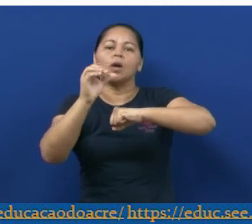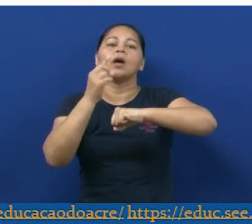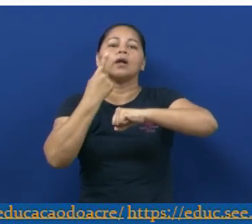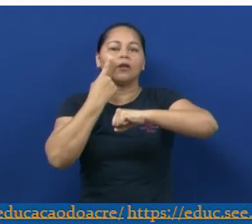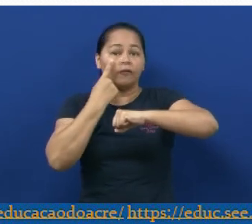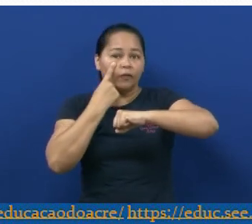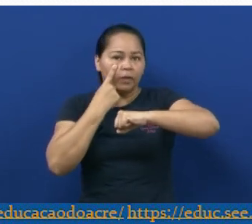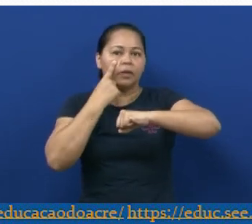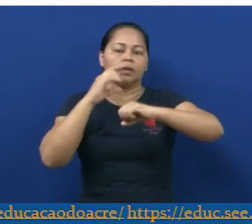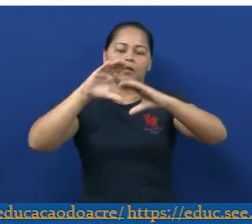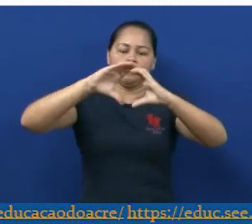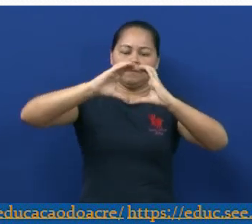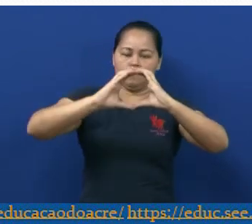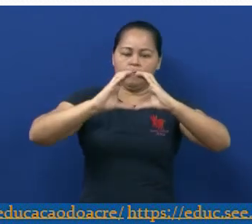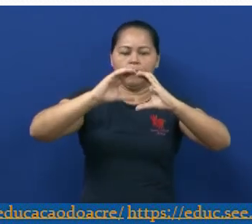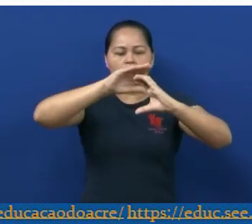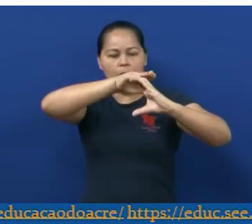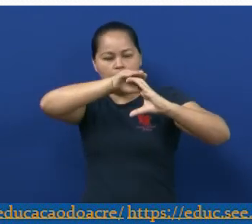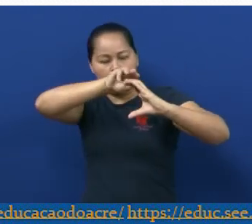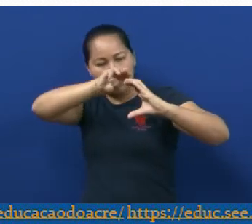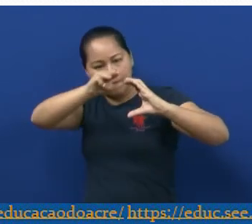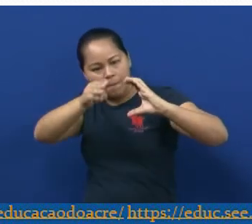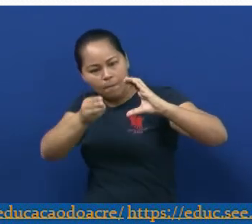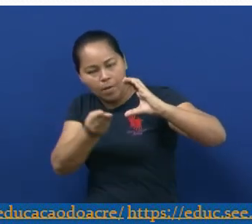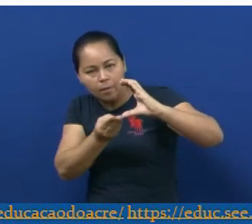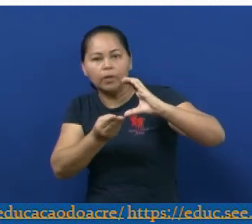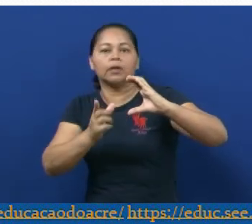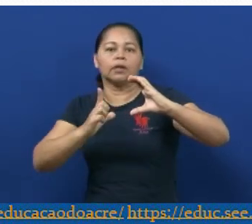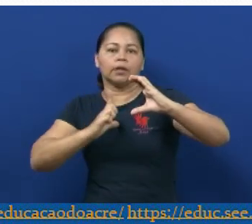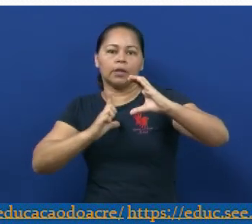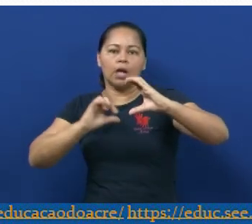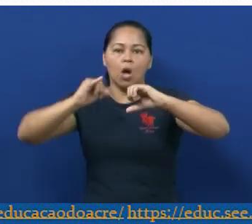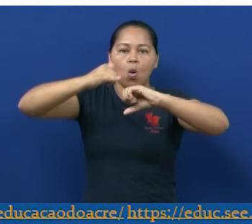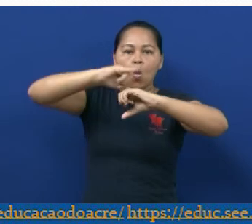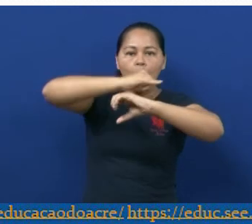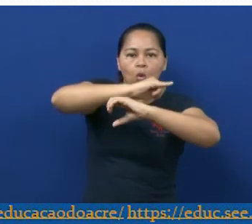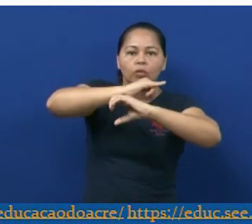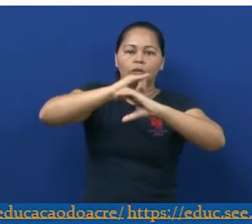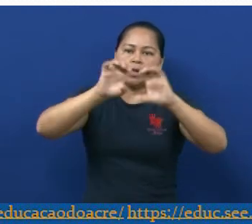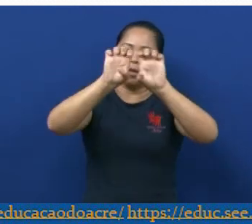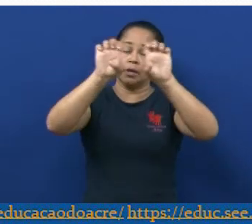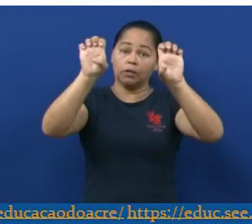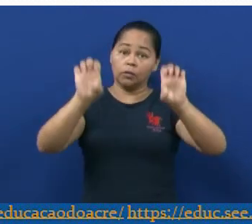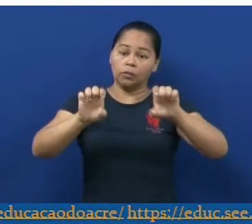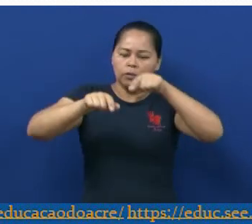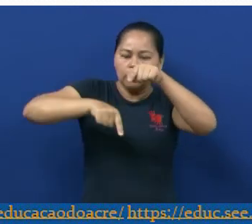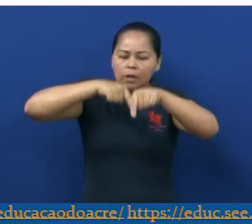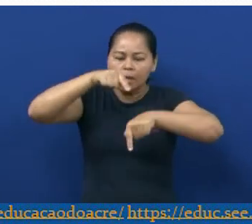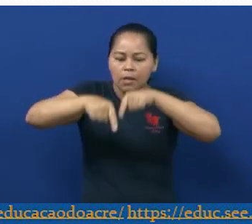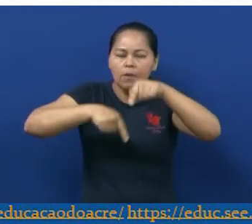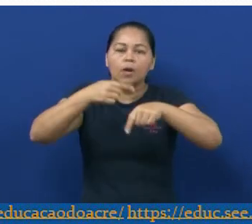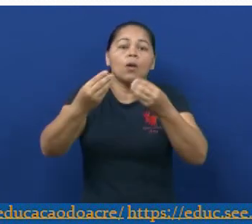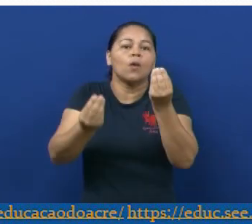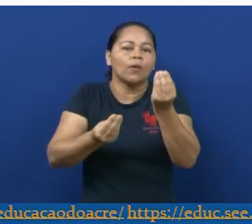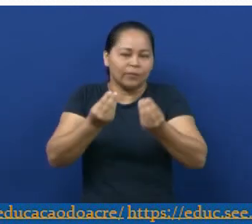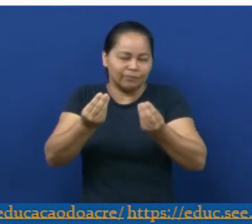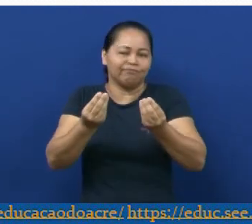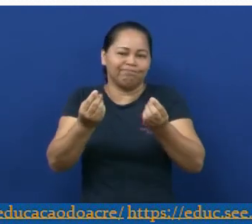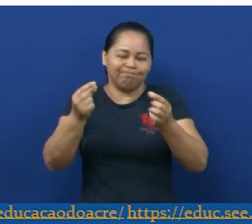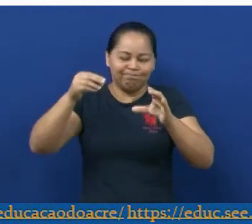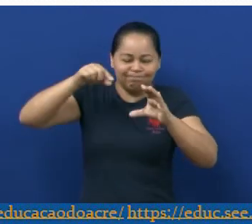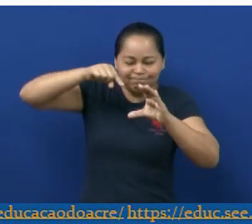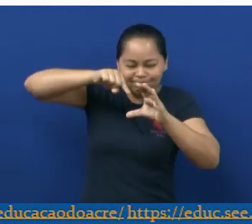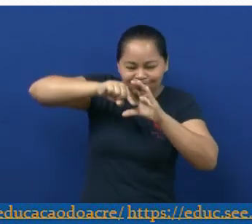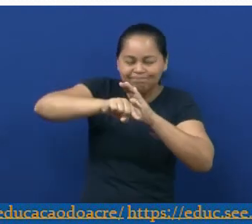da membrana, com uma dupla camada de lipídios, e a estrutura molecular, quimicamente, de como seria a molécula, né,